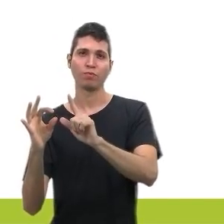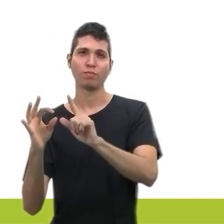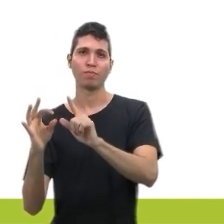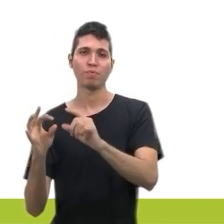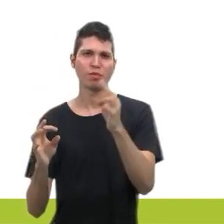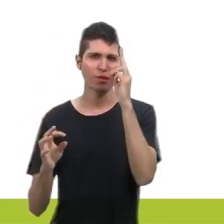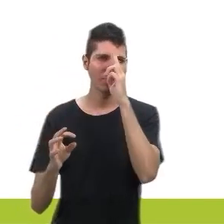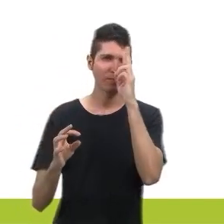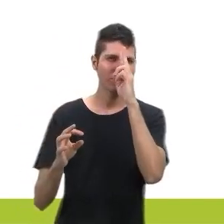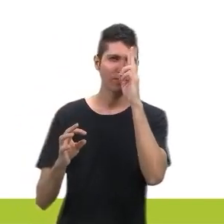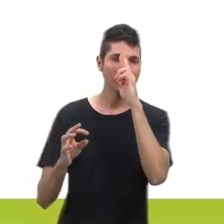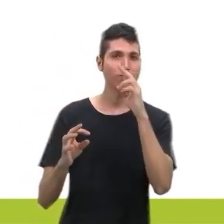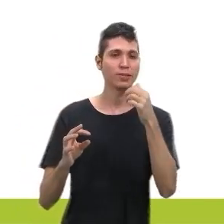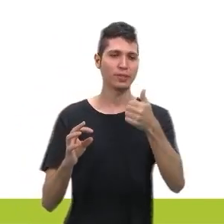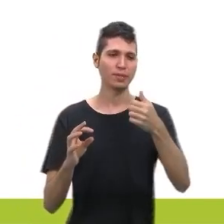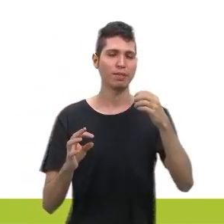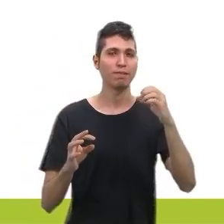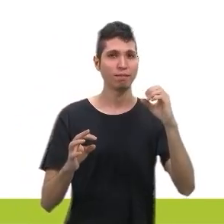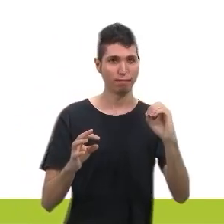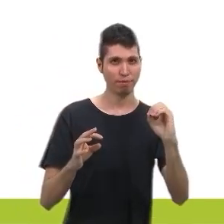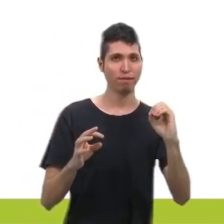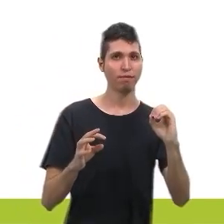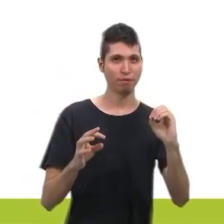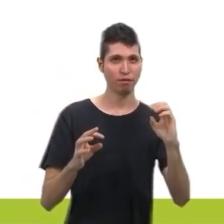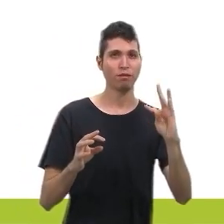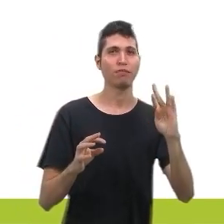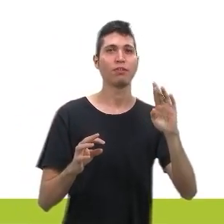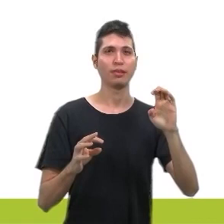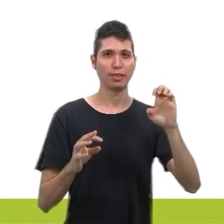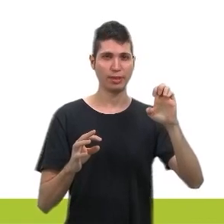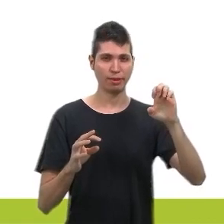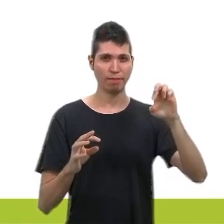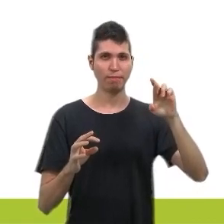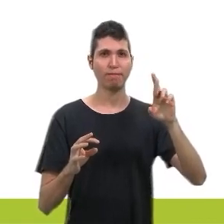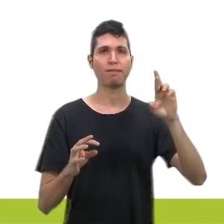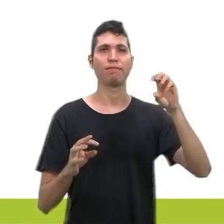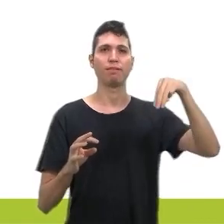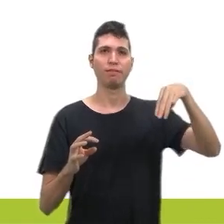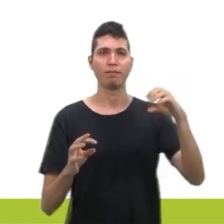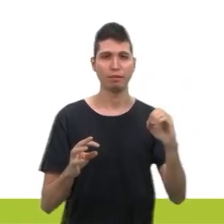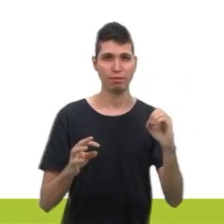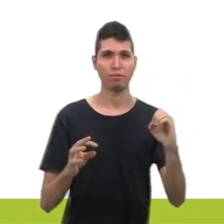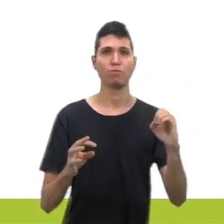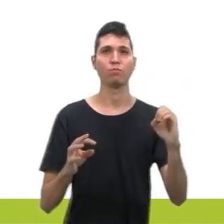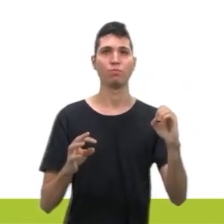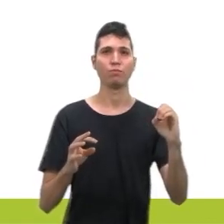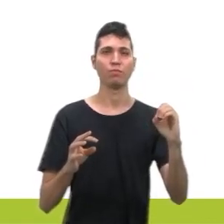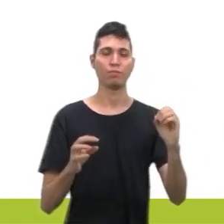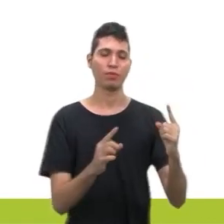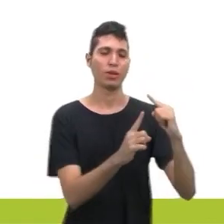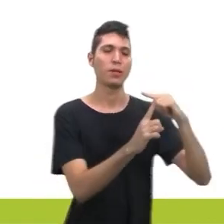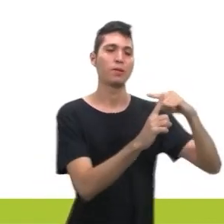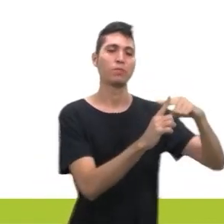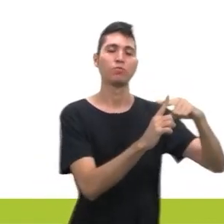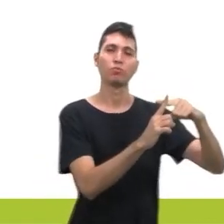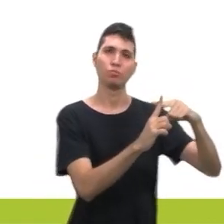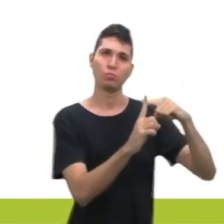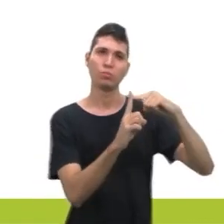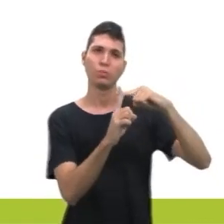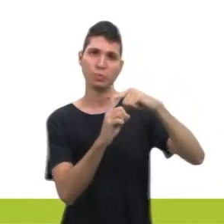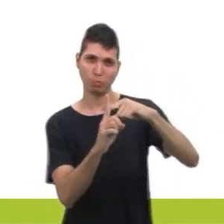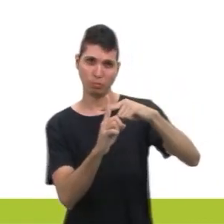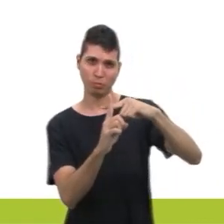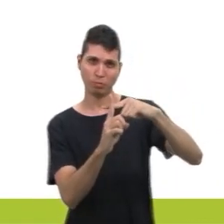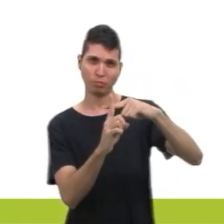dicasinha? São 10 termos, divide os 2 centrais, né? Tá vendo? Os 2 centrais, soma os 2 centrais, no caso aqui é